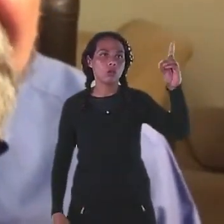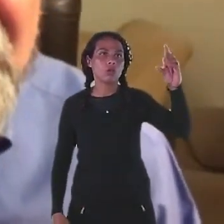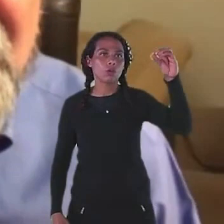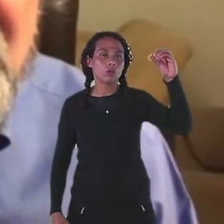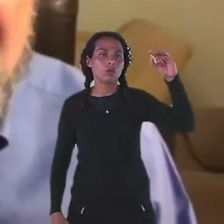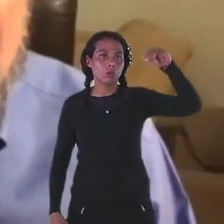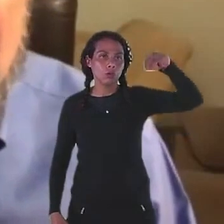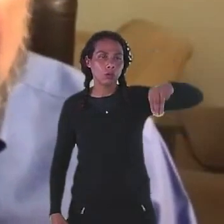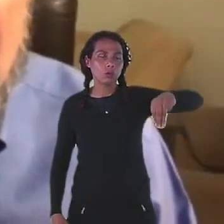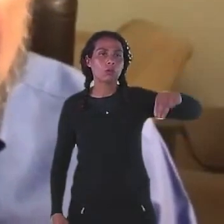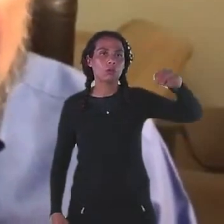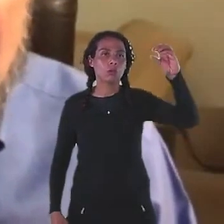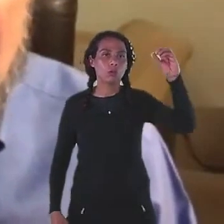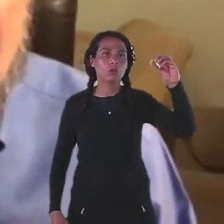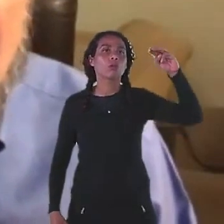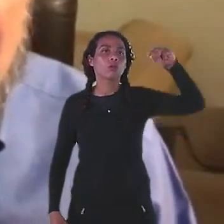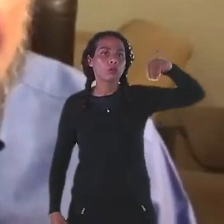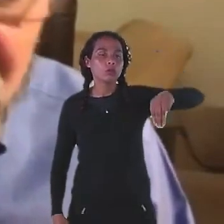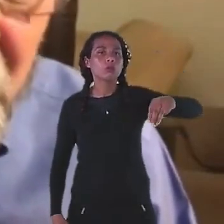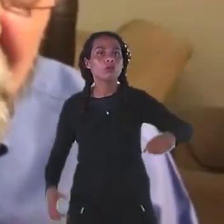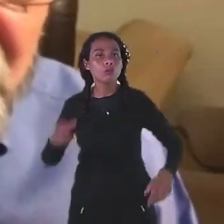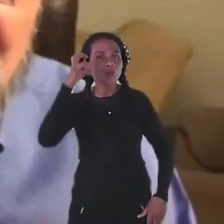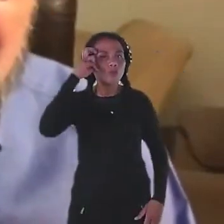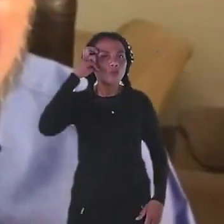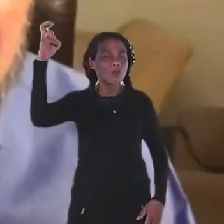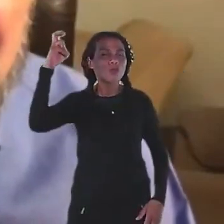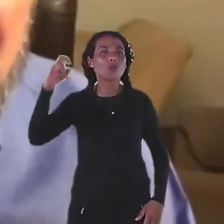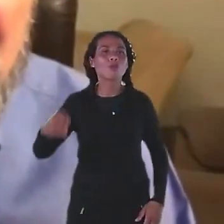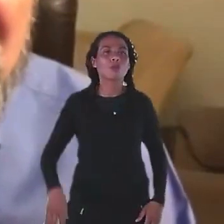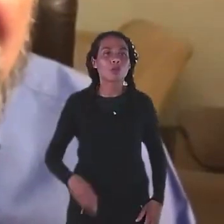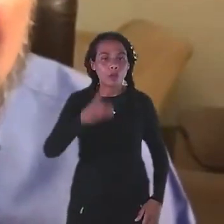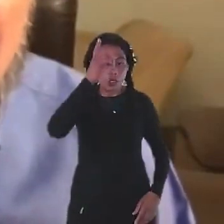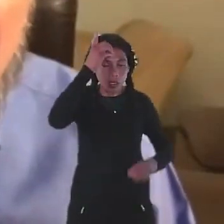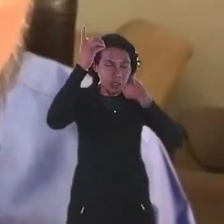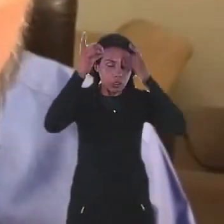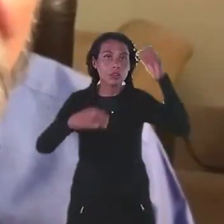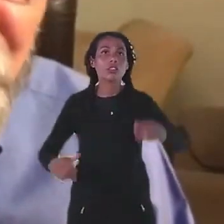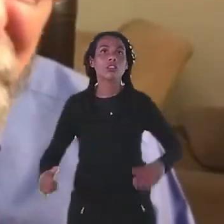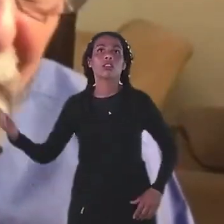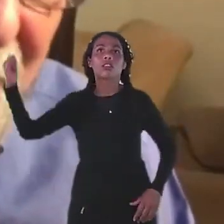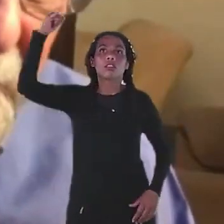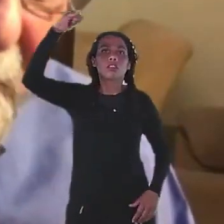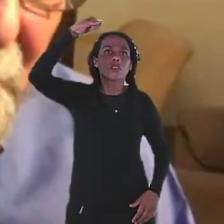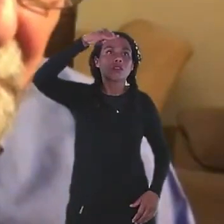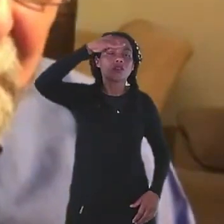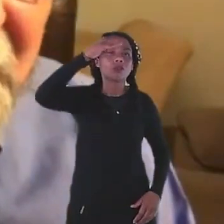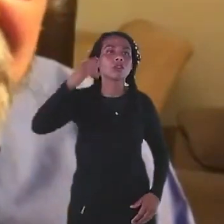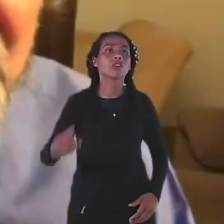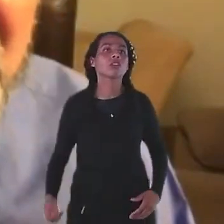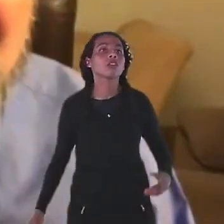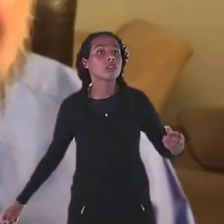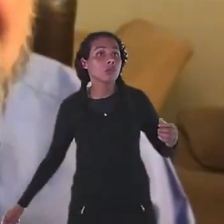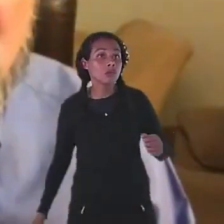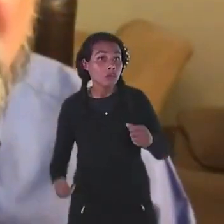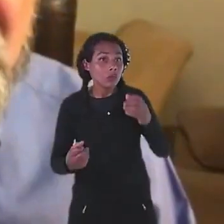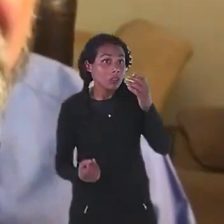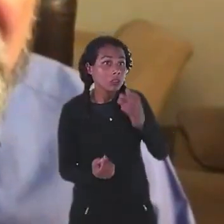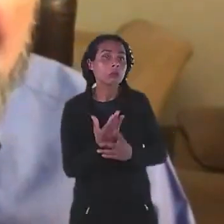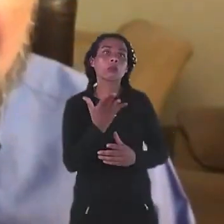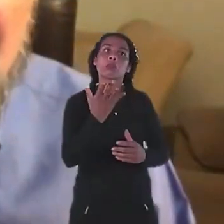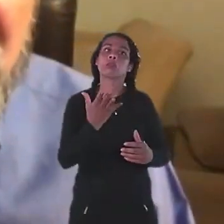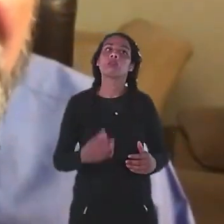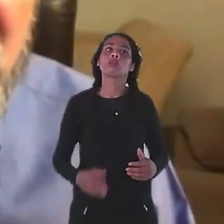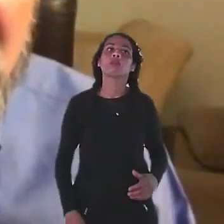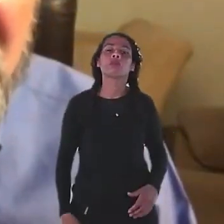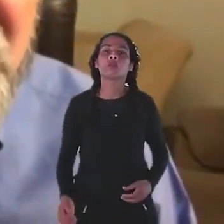Brasil. E, infelizmente, minha avó não estava viva para ver isso, mas o Dr. César estava, né? E